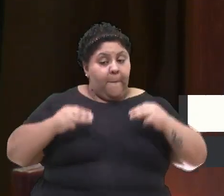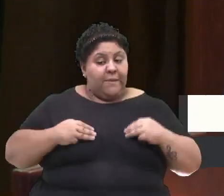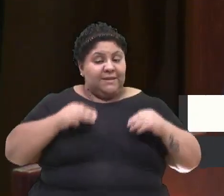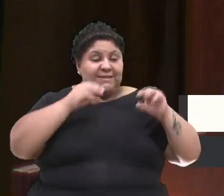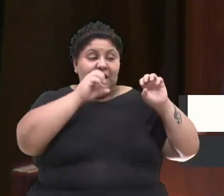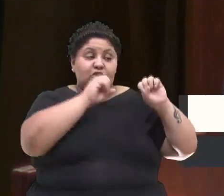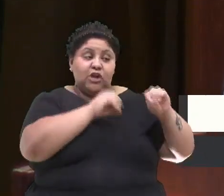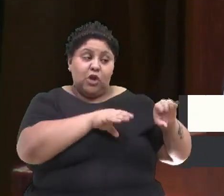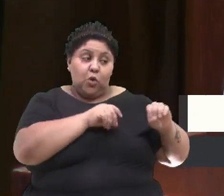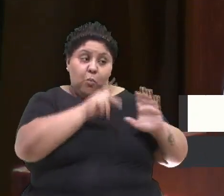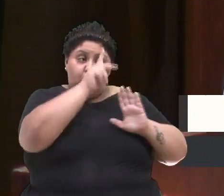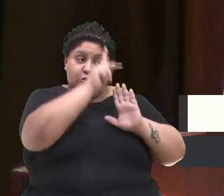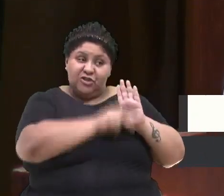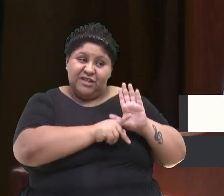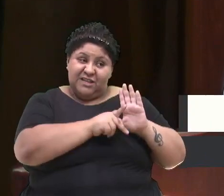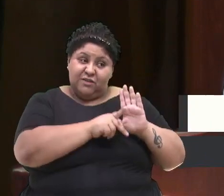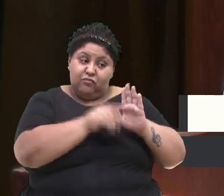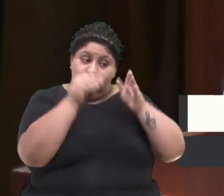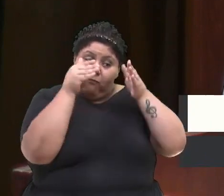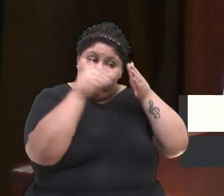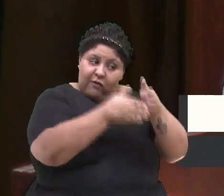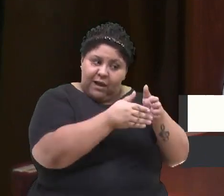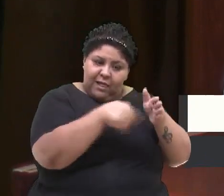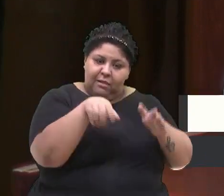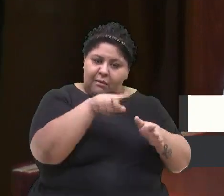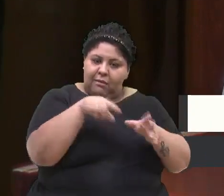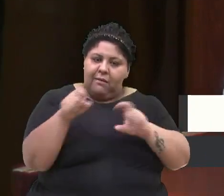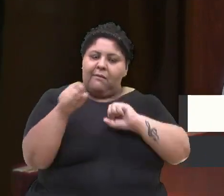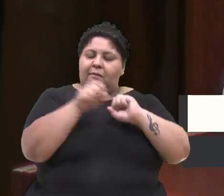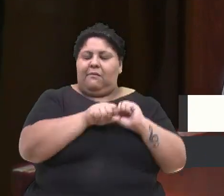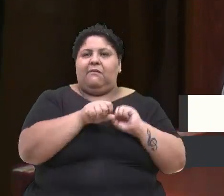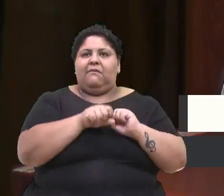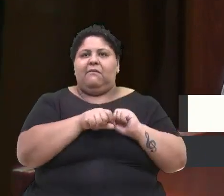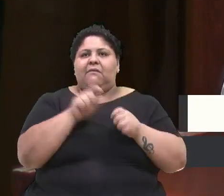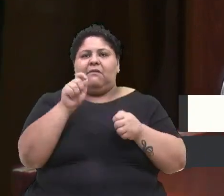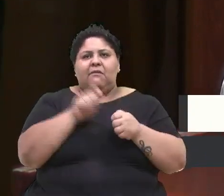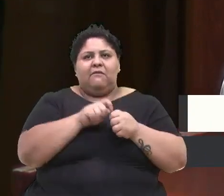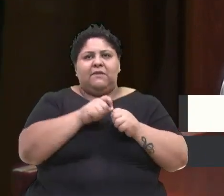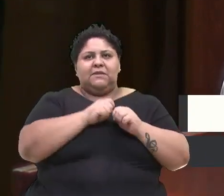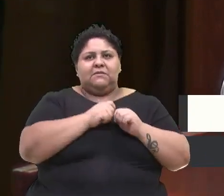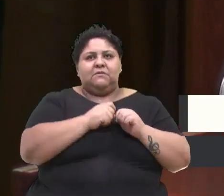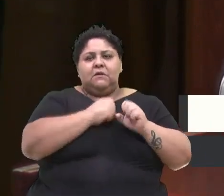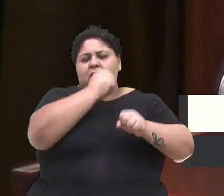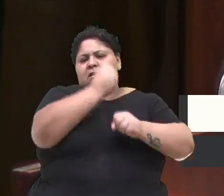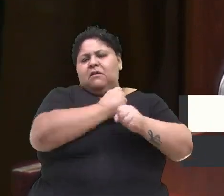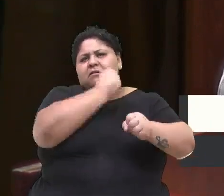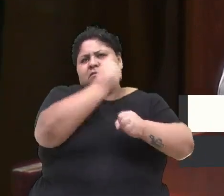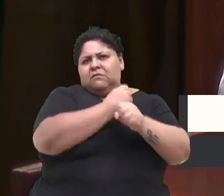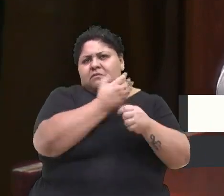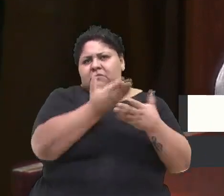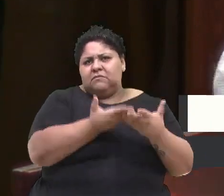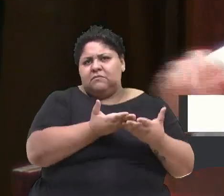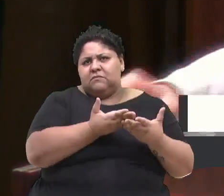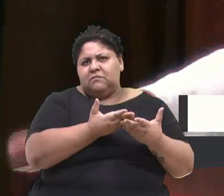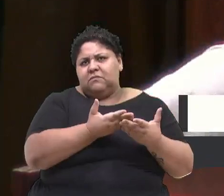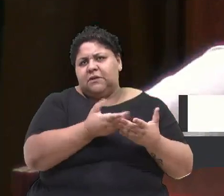específico, para que a gente possa fazer a construção de uma pista. Há uma discussão para